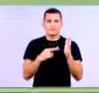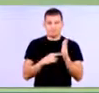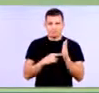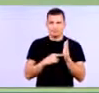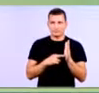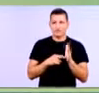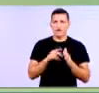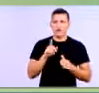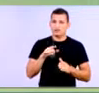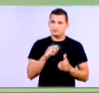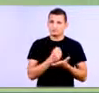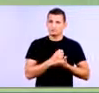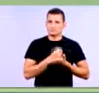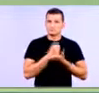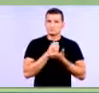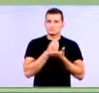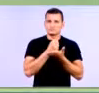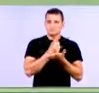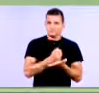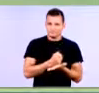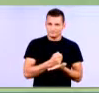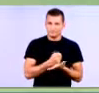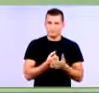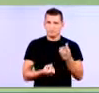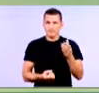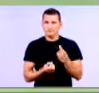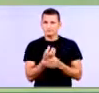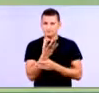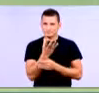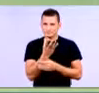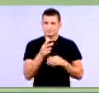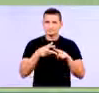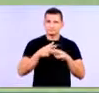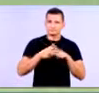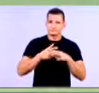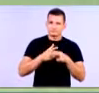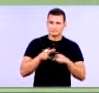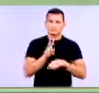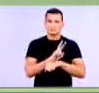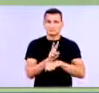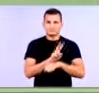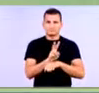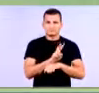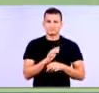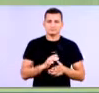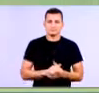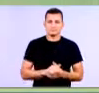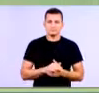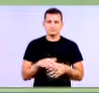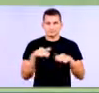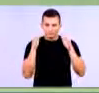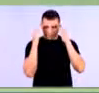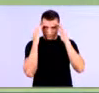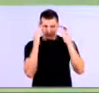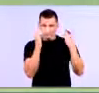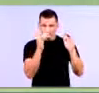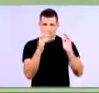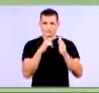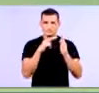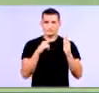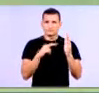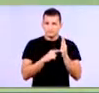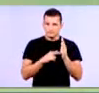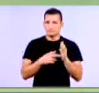dar suporte para a criação e manutenção da segurança, obedecendo aos requisitos